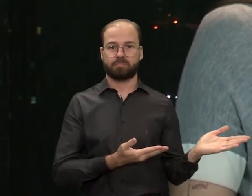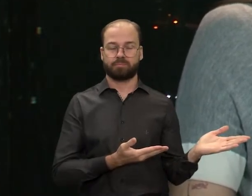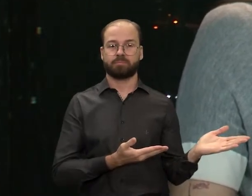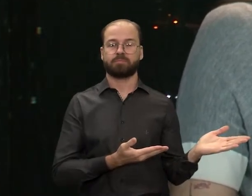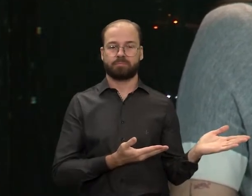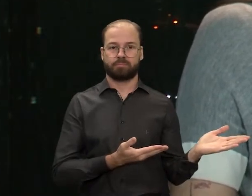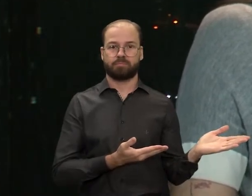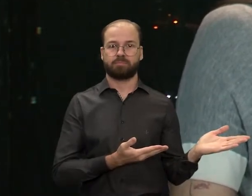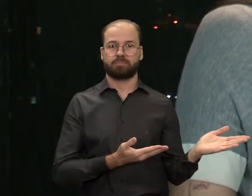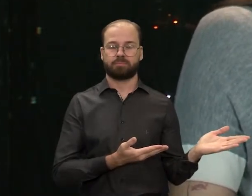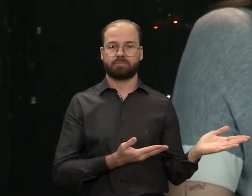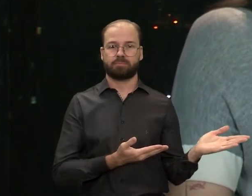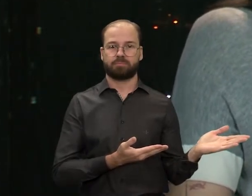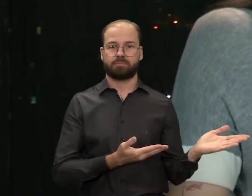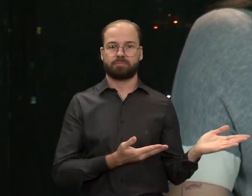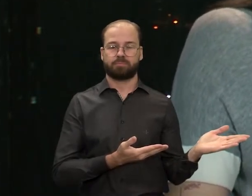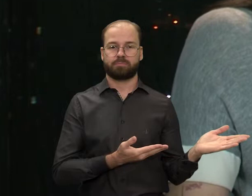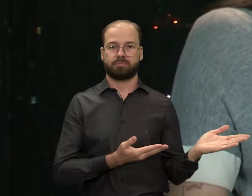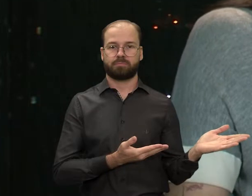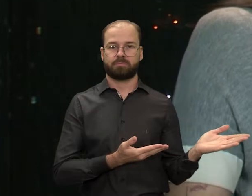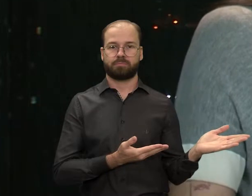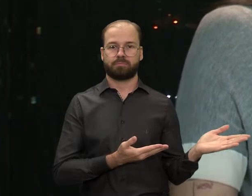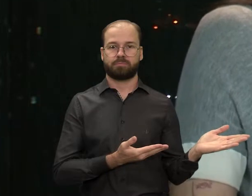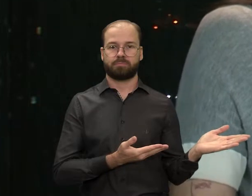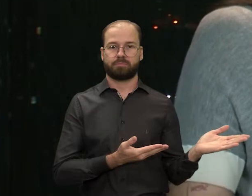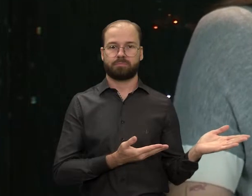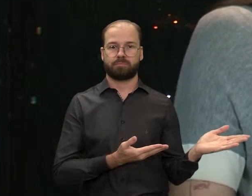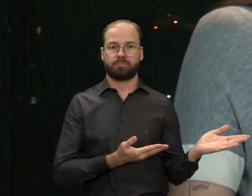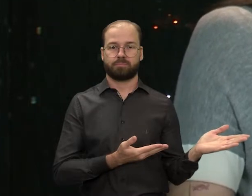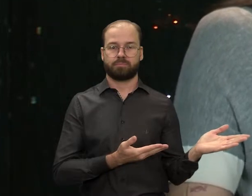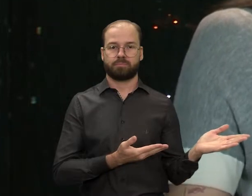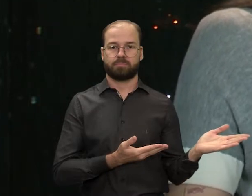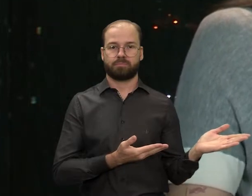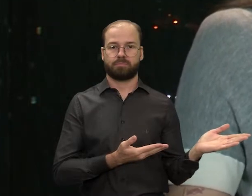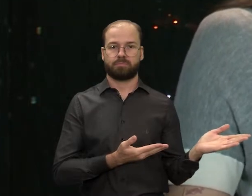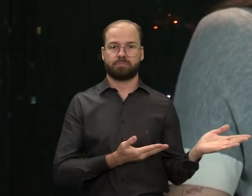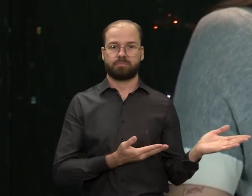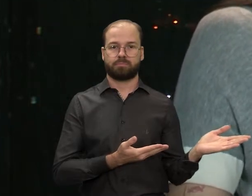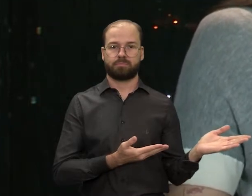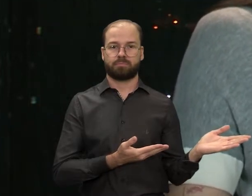divulgacandecontas.tse.jus.br. Divulgacande, com D mudo,